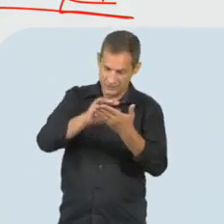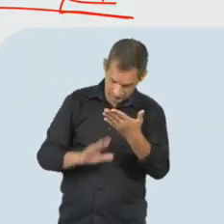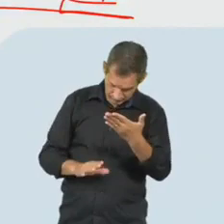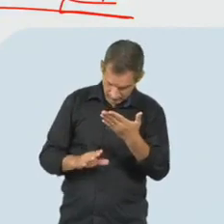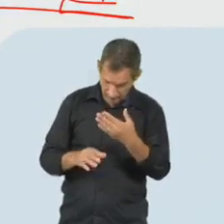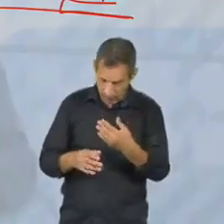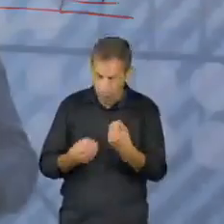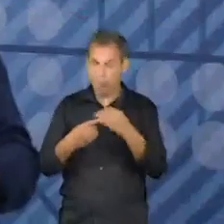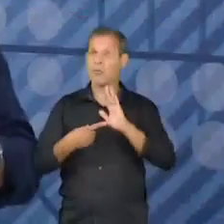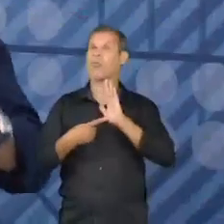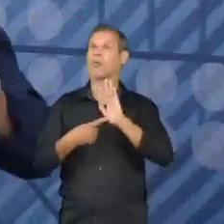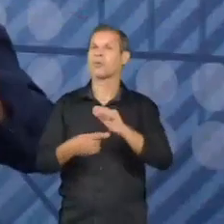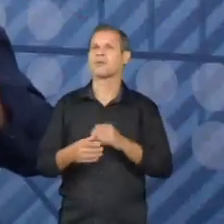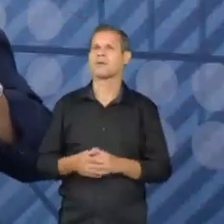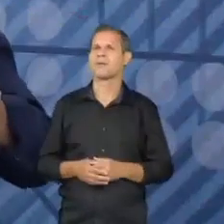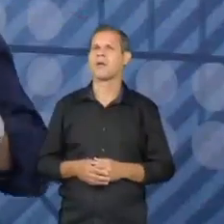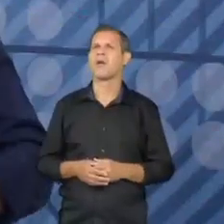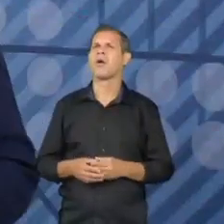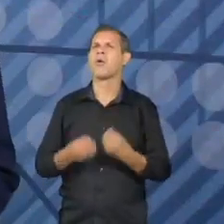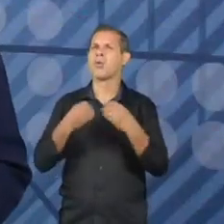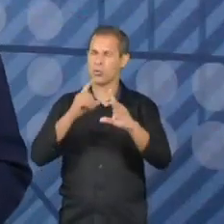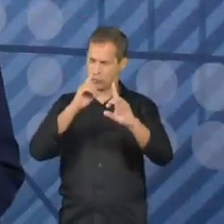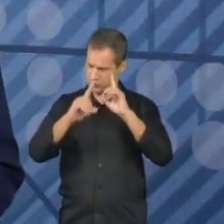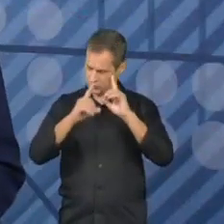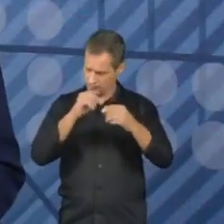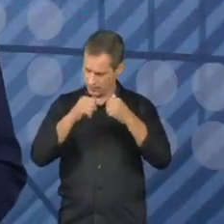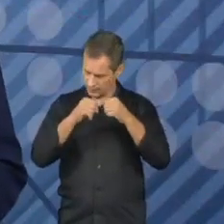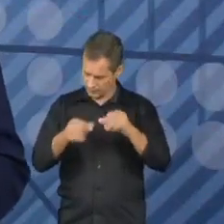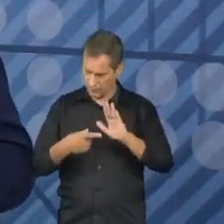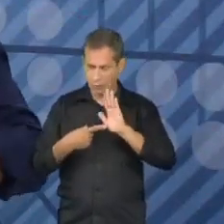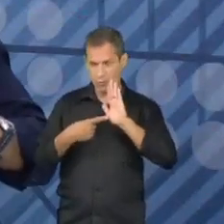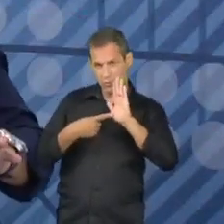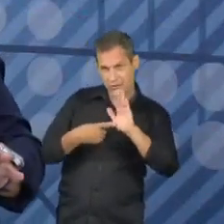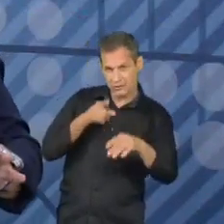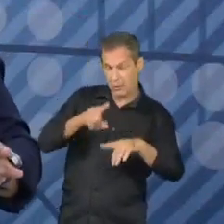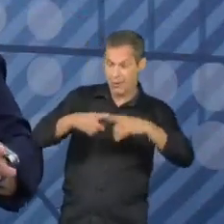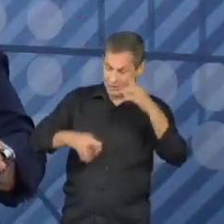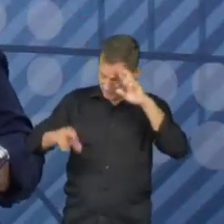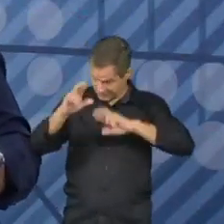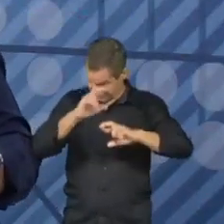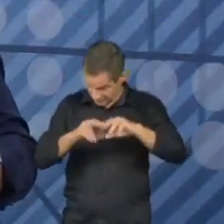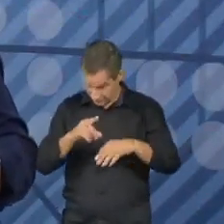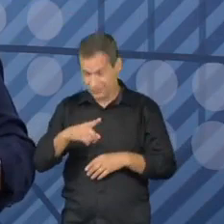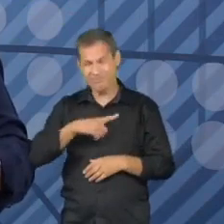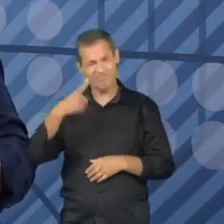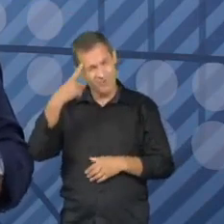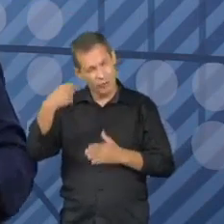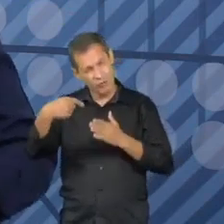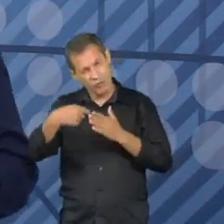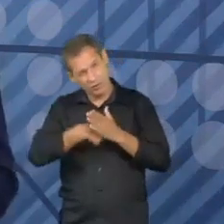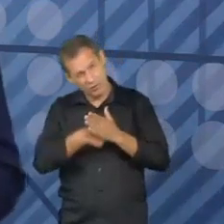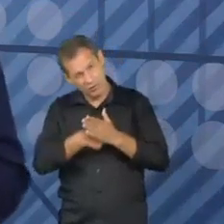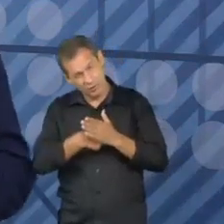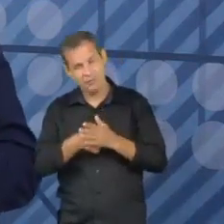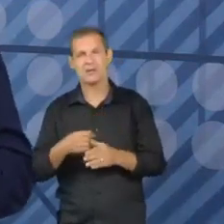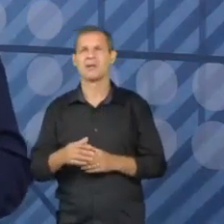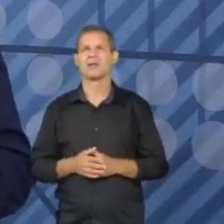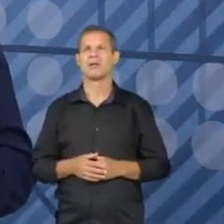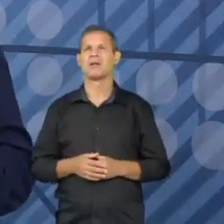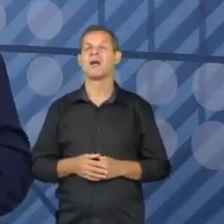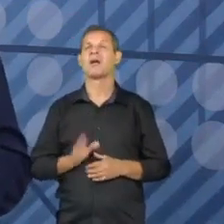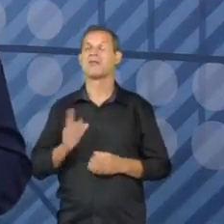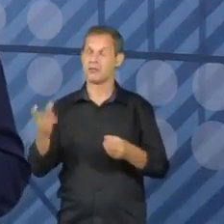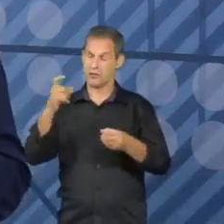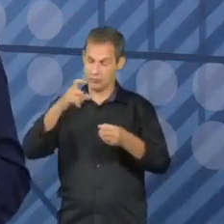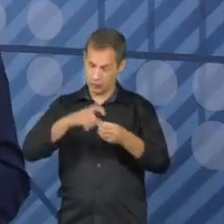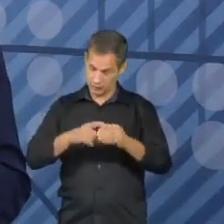como ele foi apresentado, como esses dados estão aí para você, verifica, e se você tiver alguma dúvida, você pode questionar. Daqui a pouco a